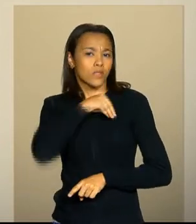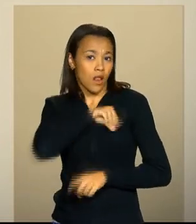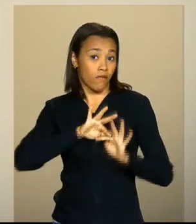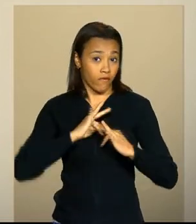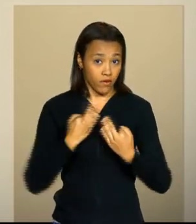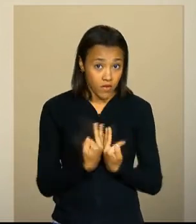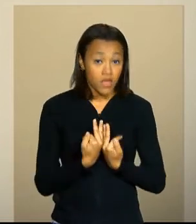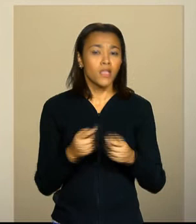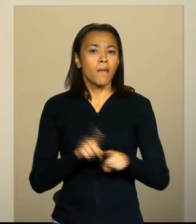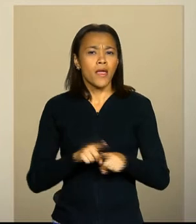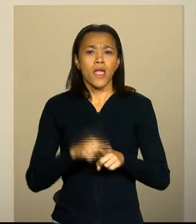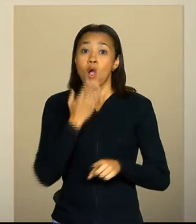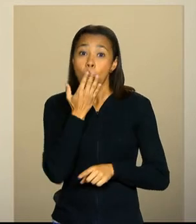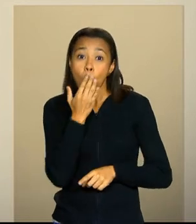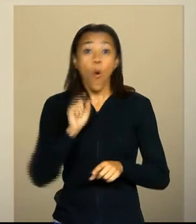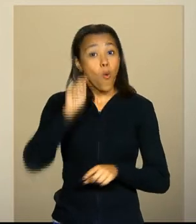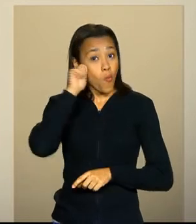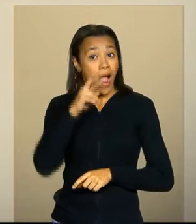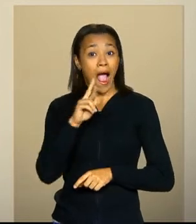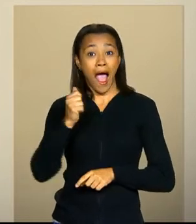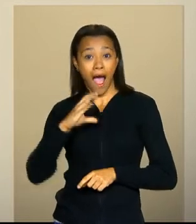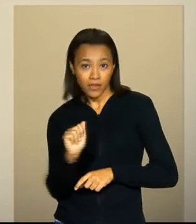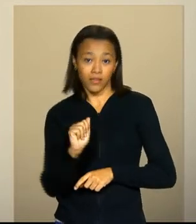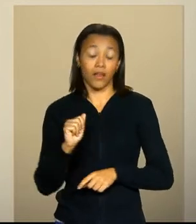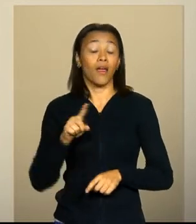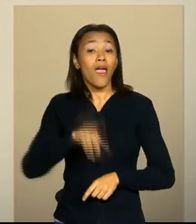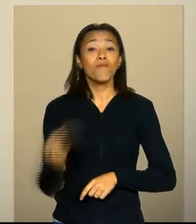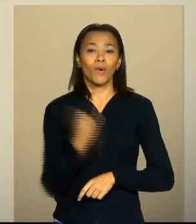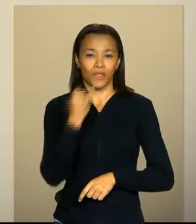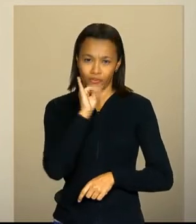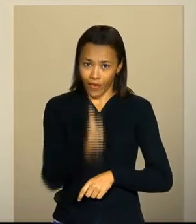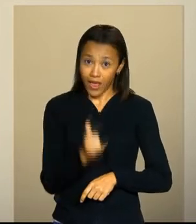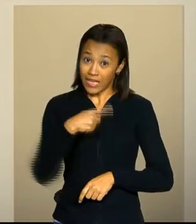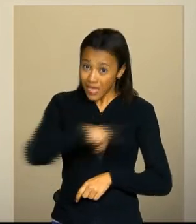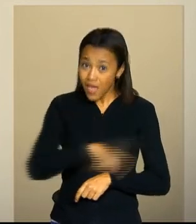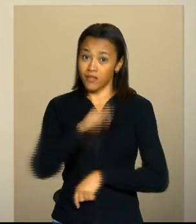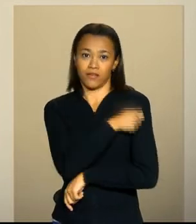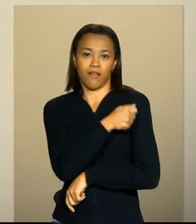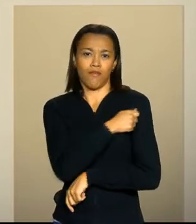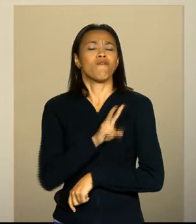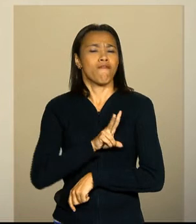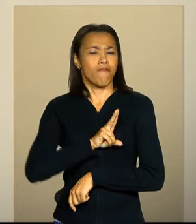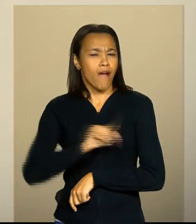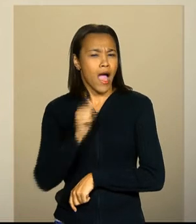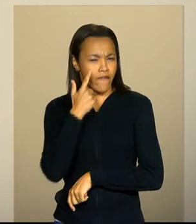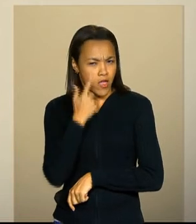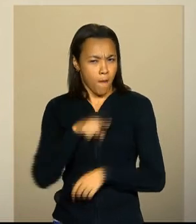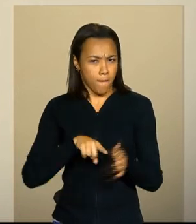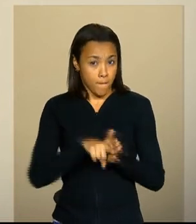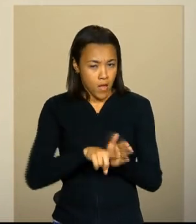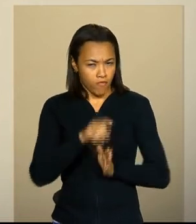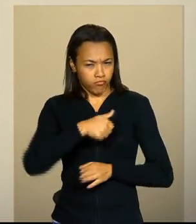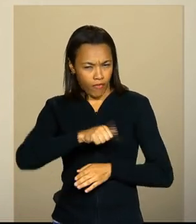da família e a cor ou raça do estudante é importante dizer Luciano que esses alunos passarão por